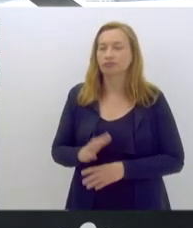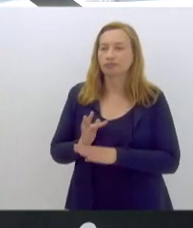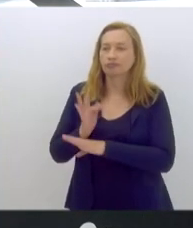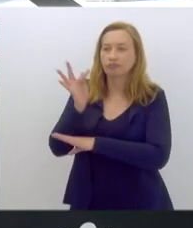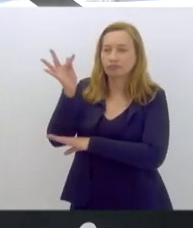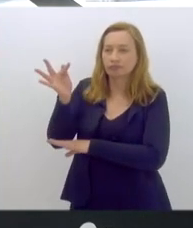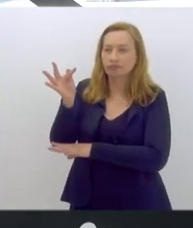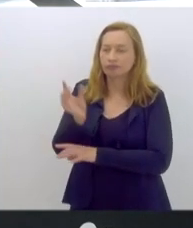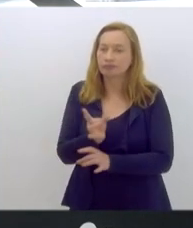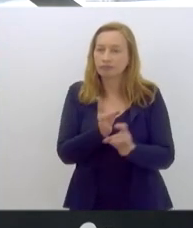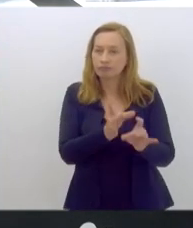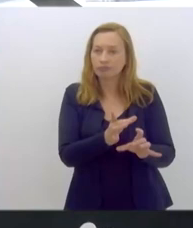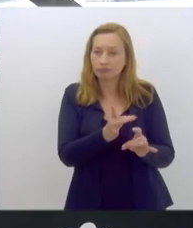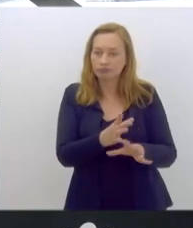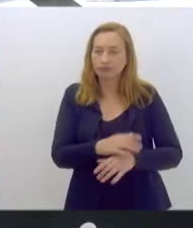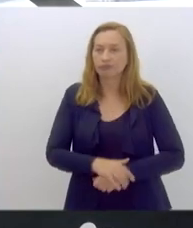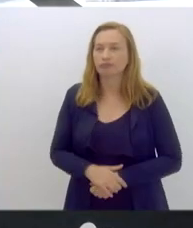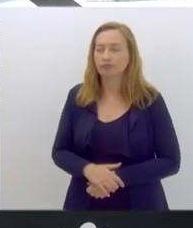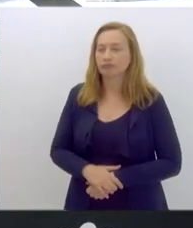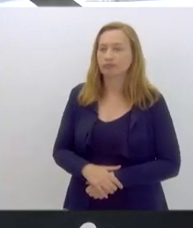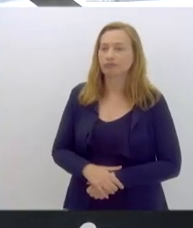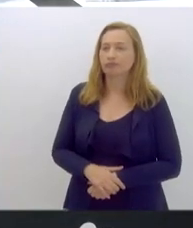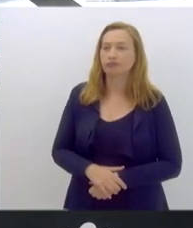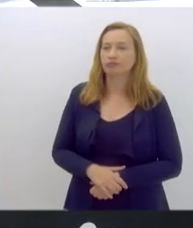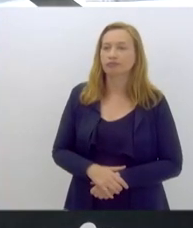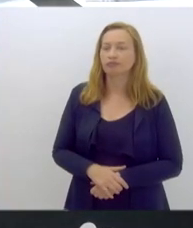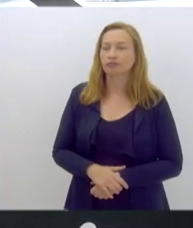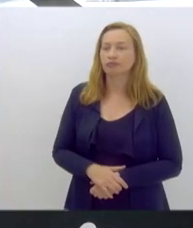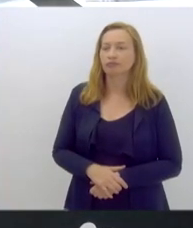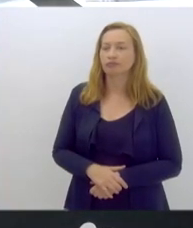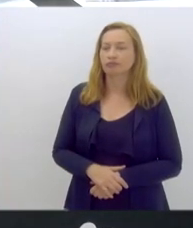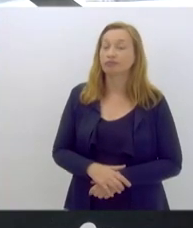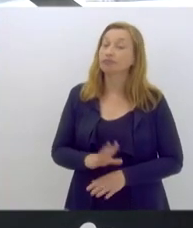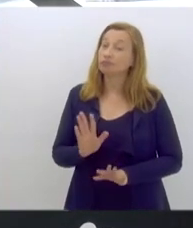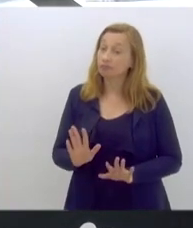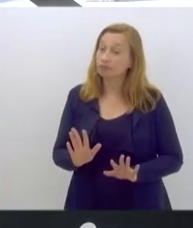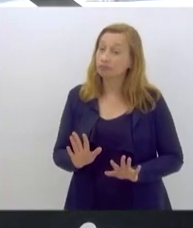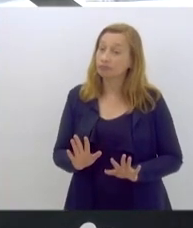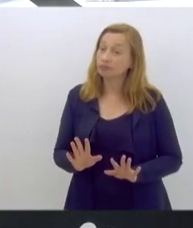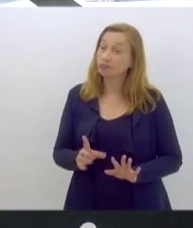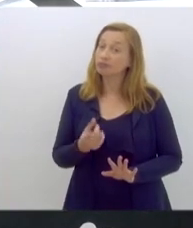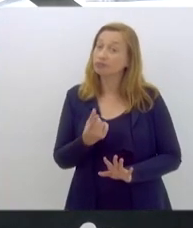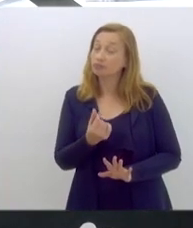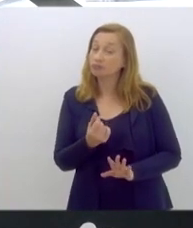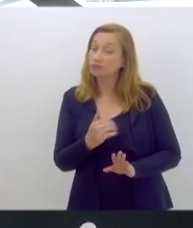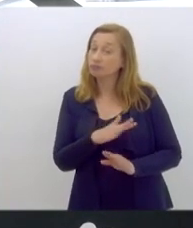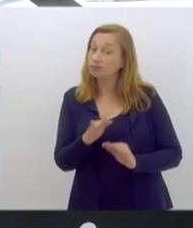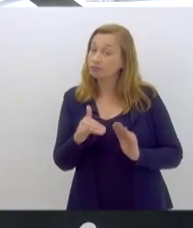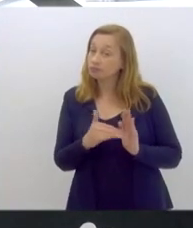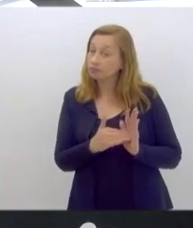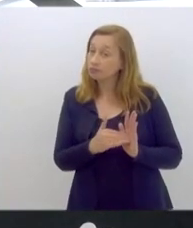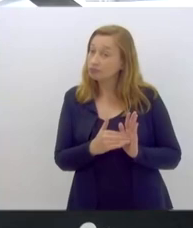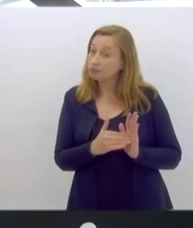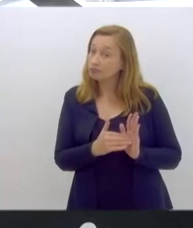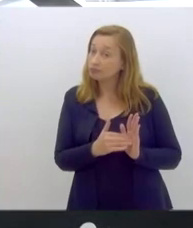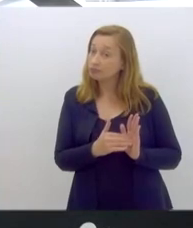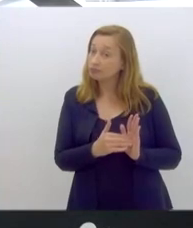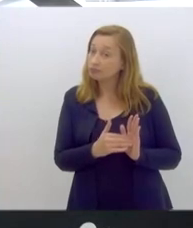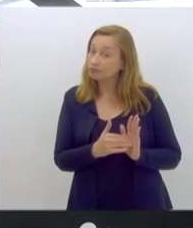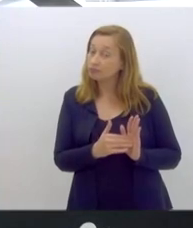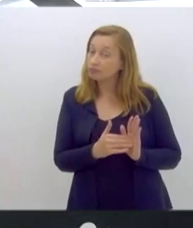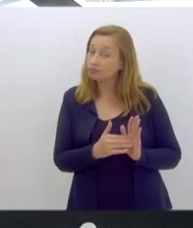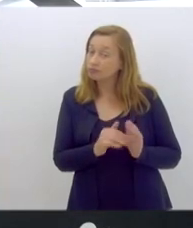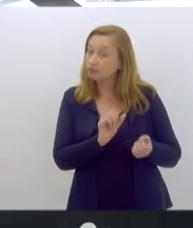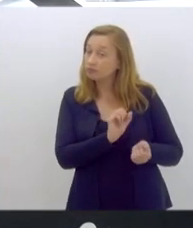venda da Folha quer dizer uma receita que ainda está no